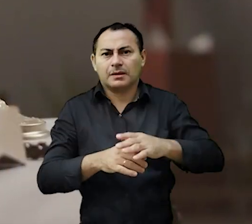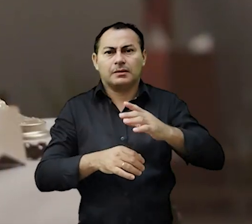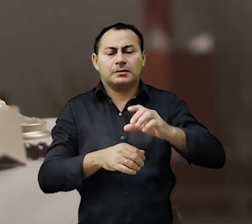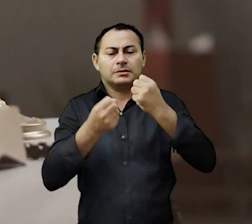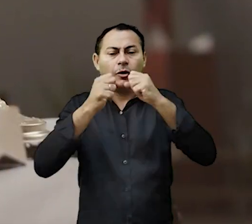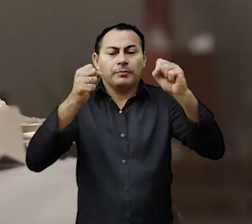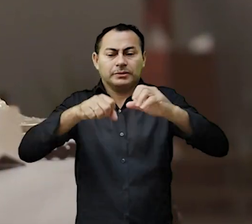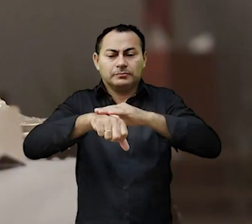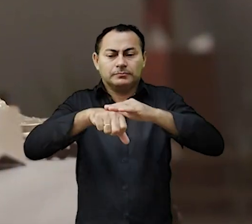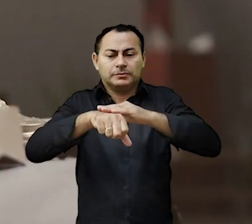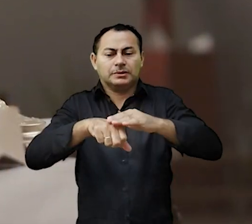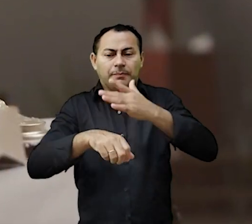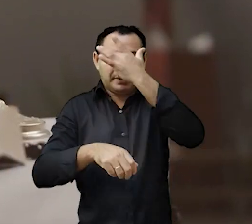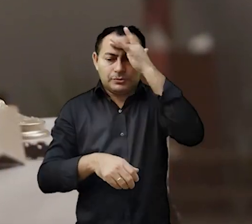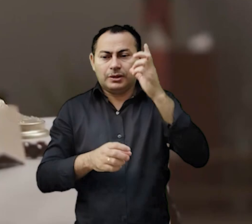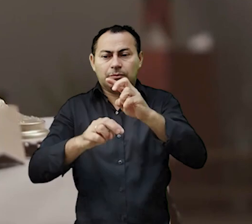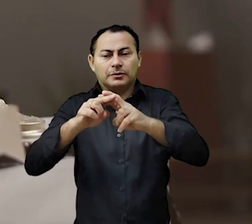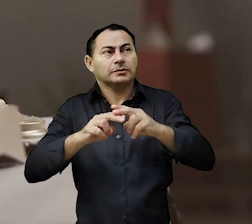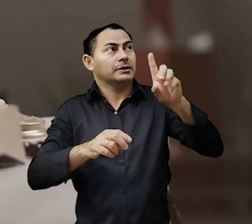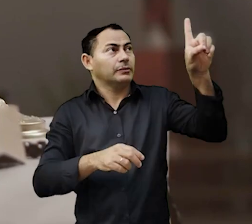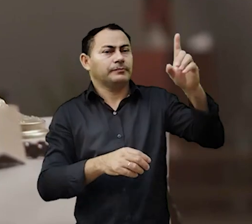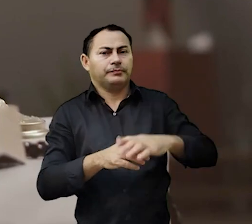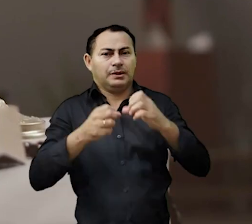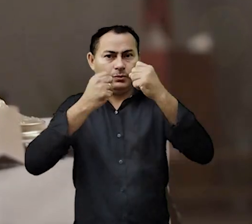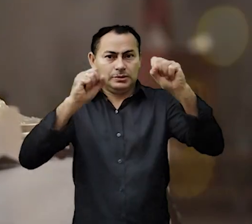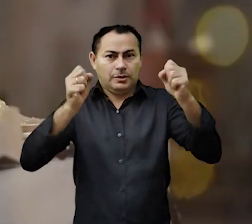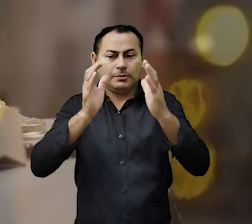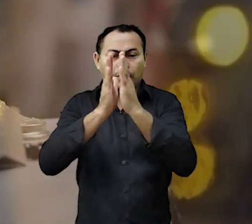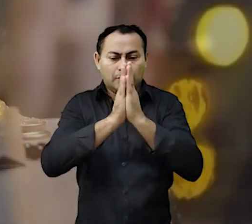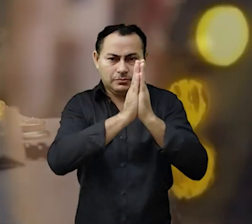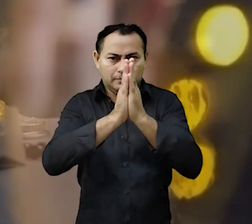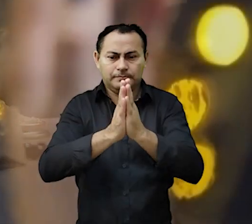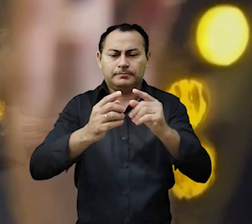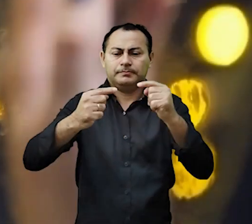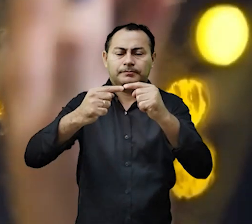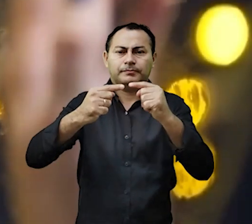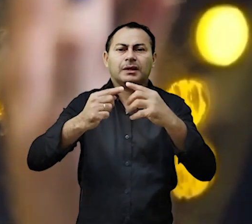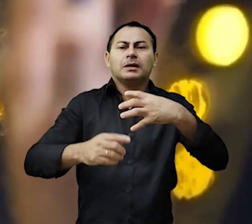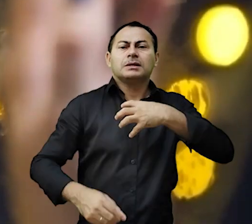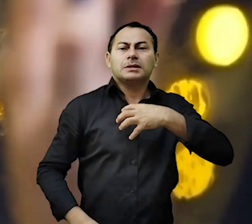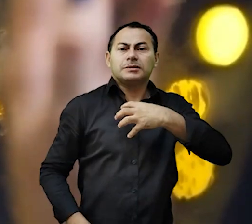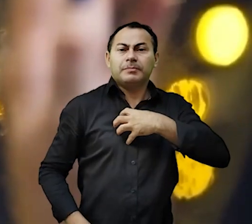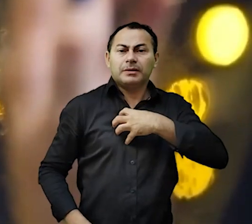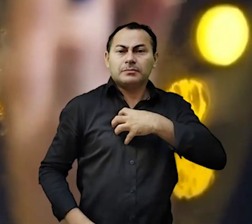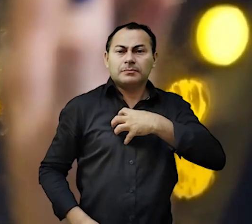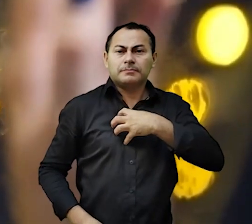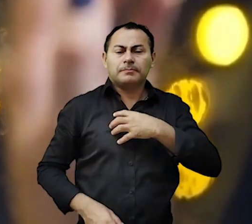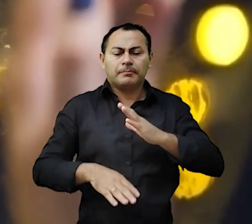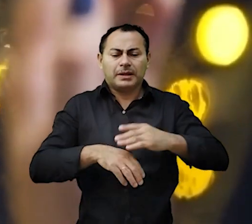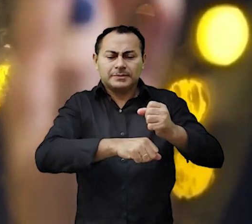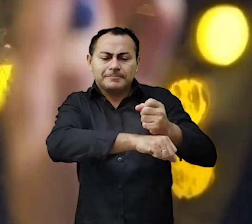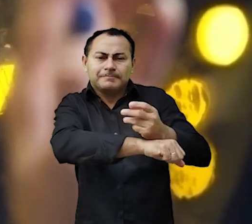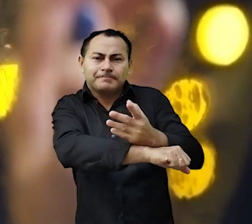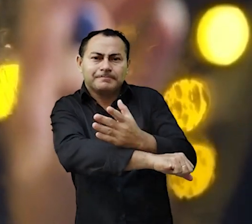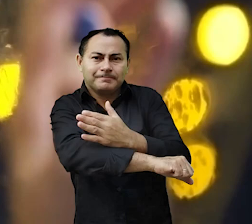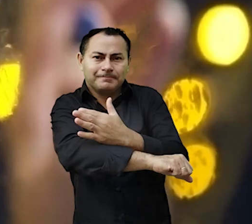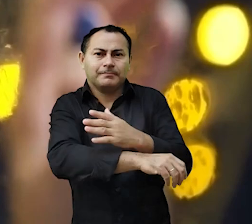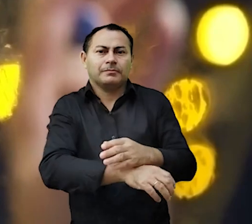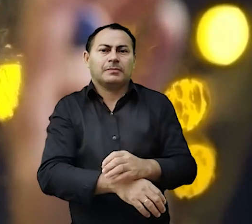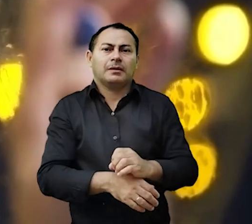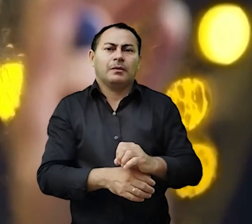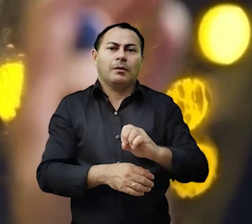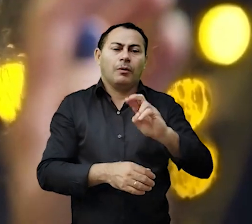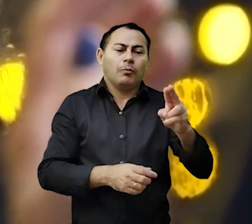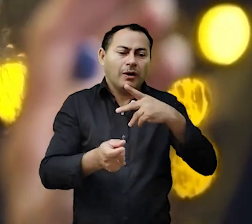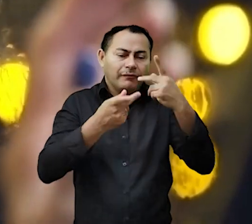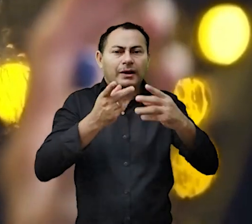com o homem sobre Deus. Já os salmos de oração estão relacionados a sentimentos, são mais emocionais,